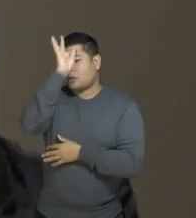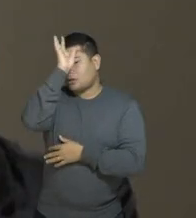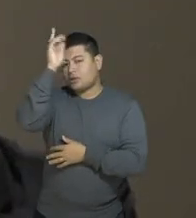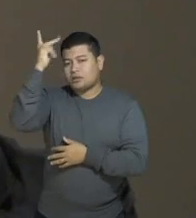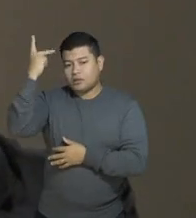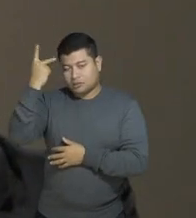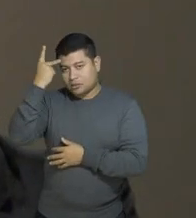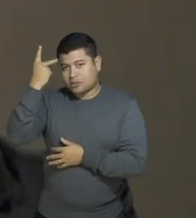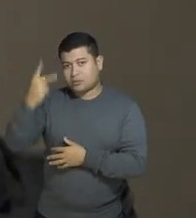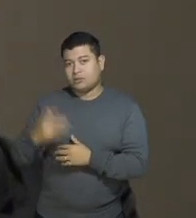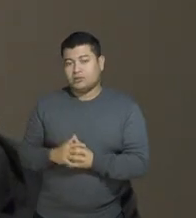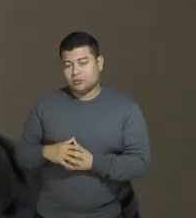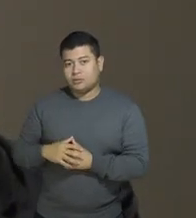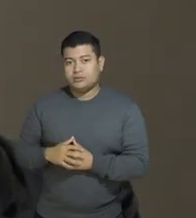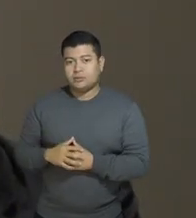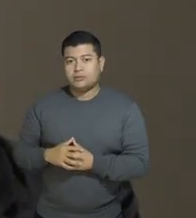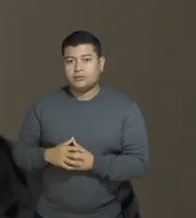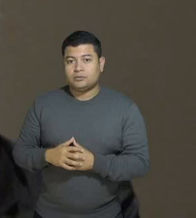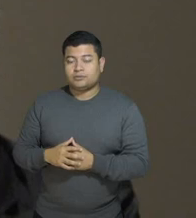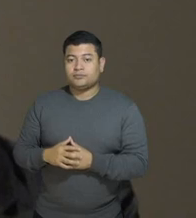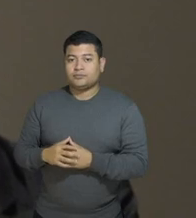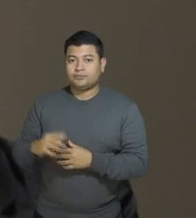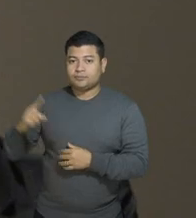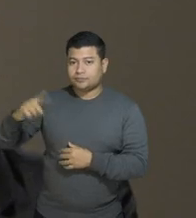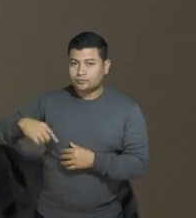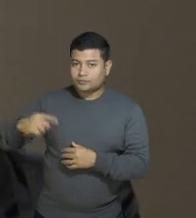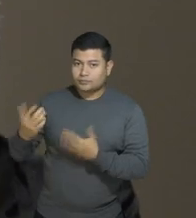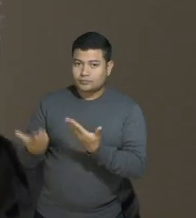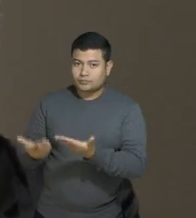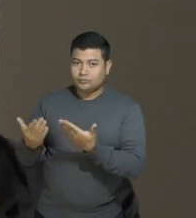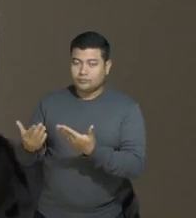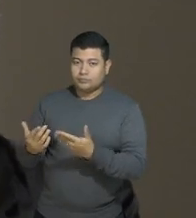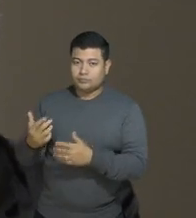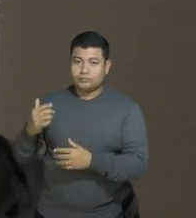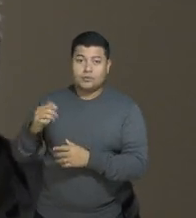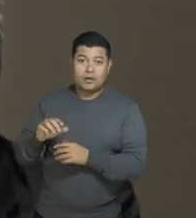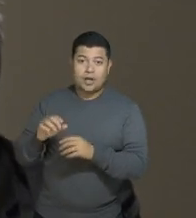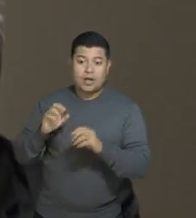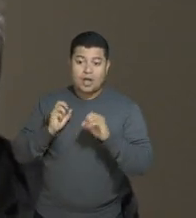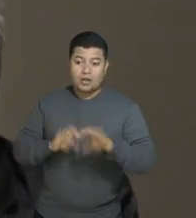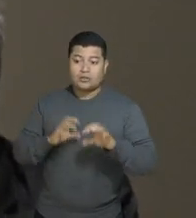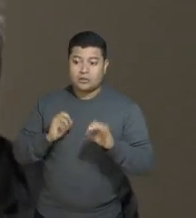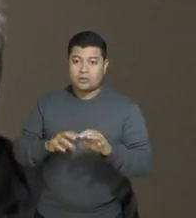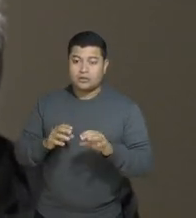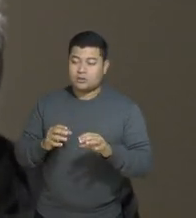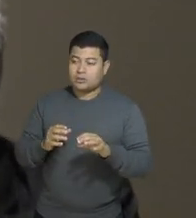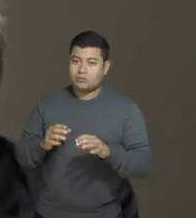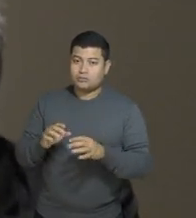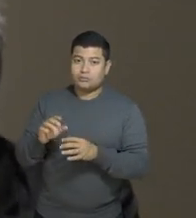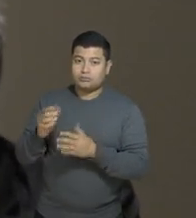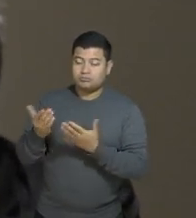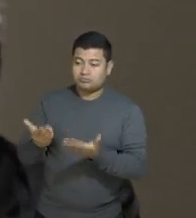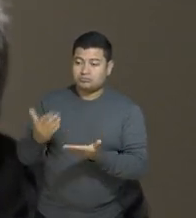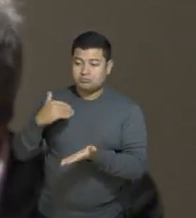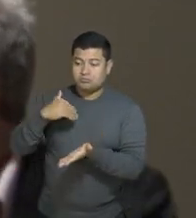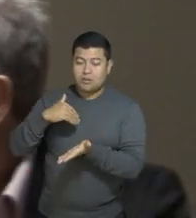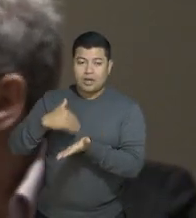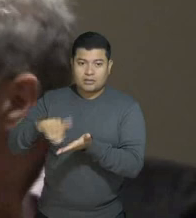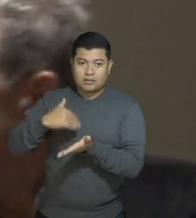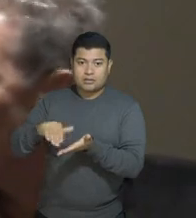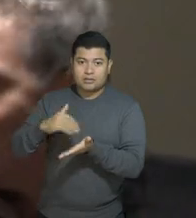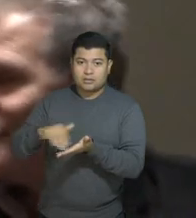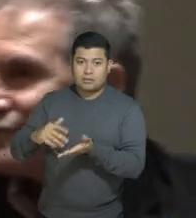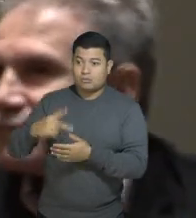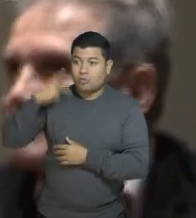que acaba sendo público da Educação Especial pela Secretaria, pela Política de Educação Especial de